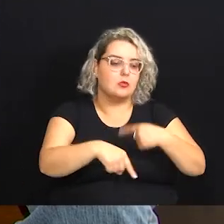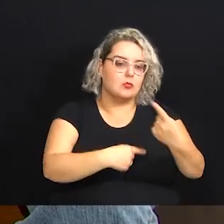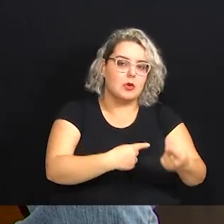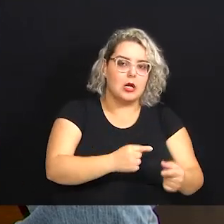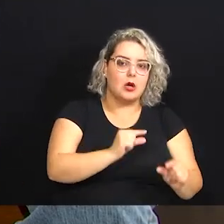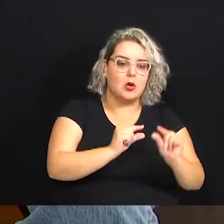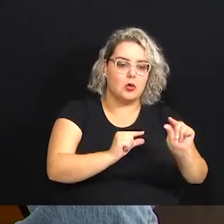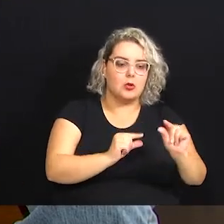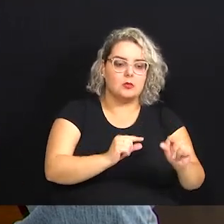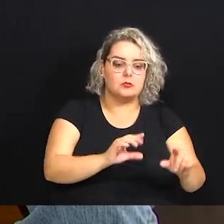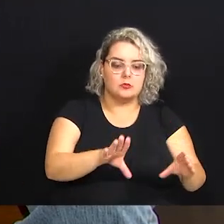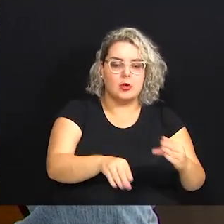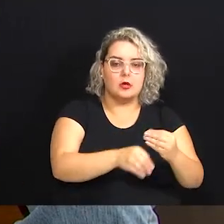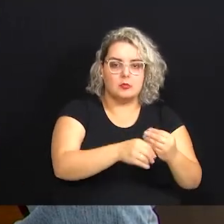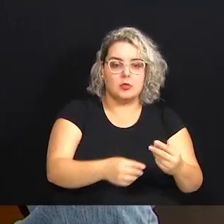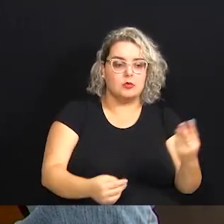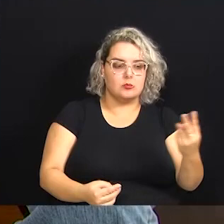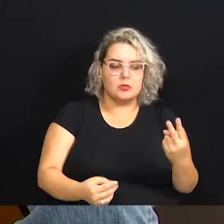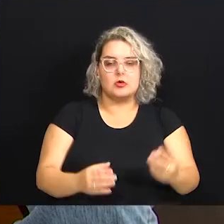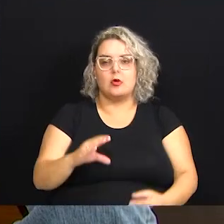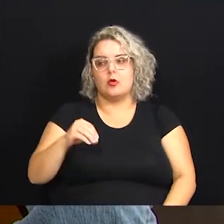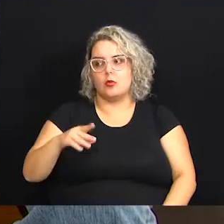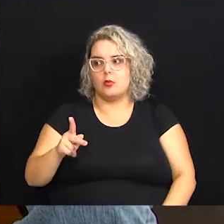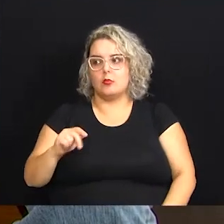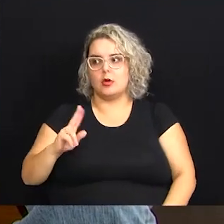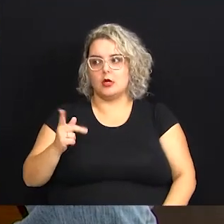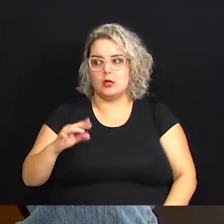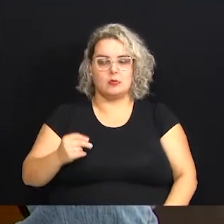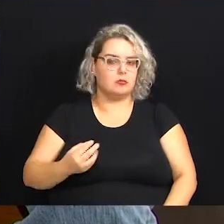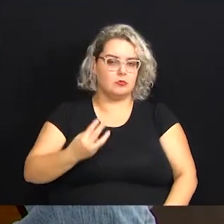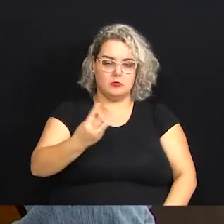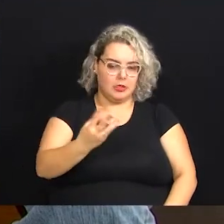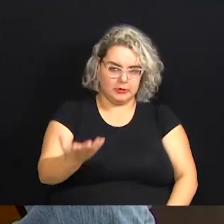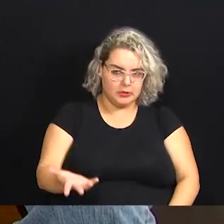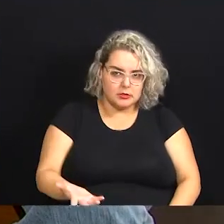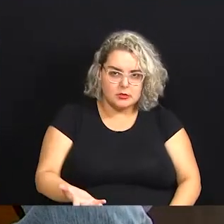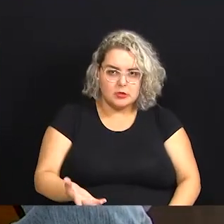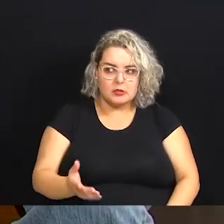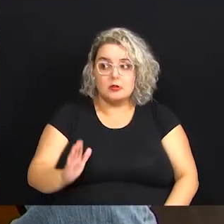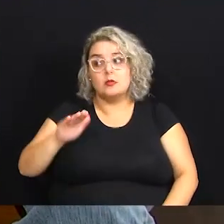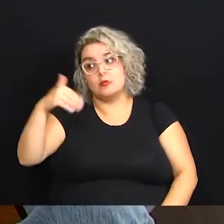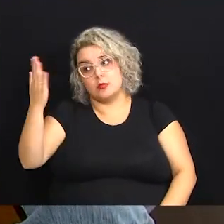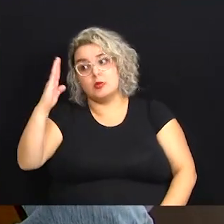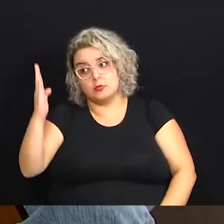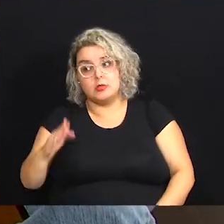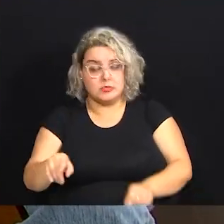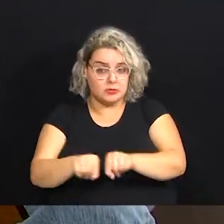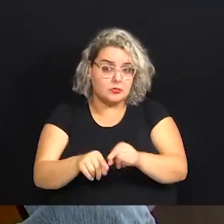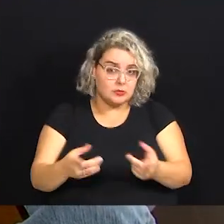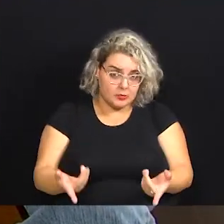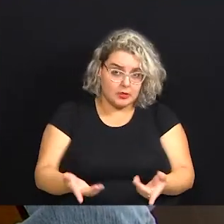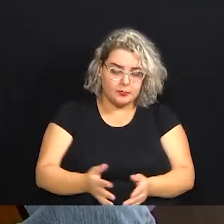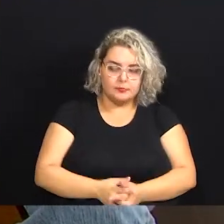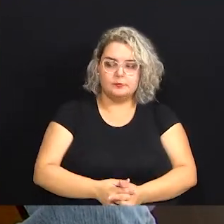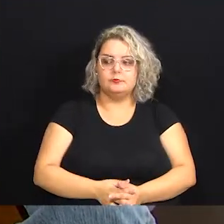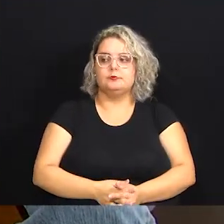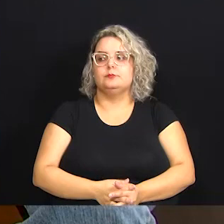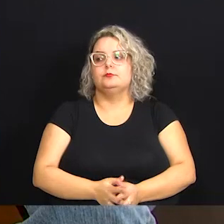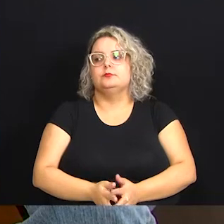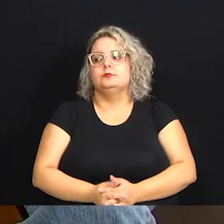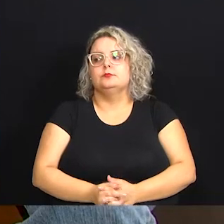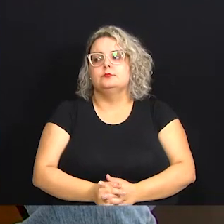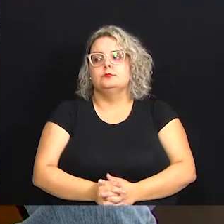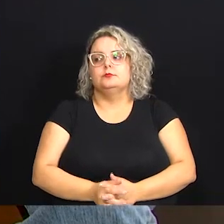depois você faz o acréscimo numa segunda companhia, numa terceira, seja lá o que for, inclusive fora do Brasil, né?